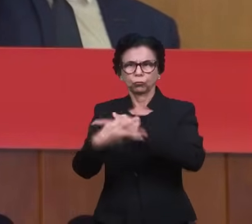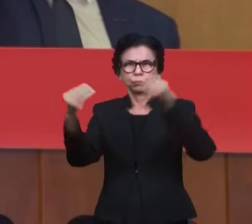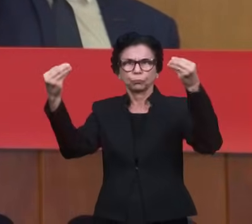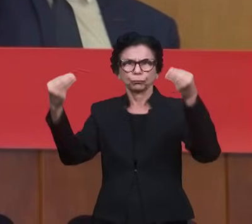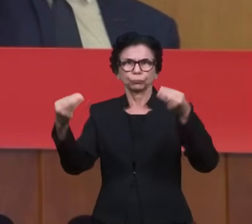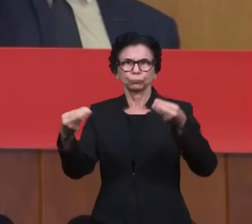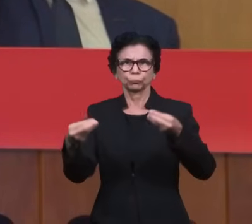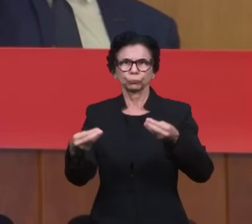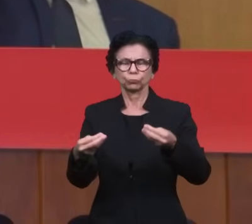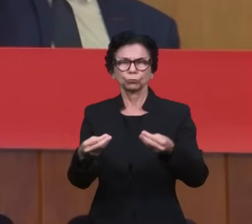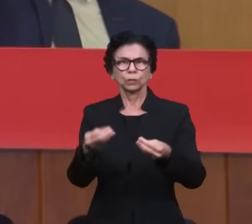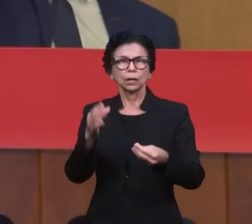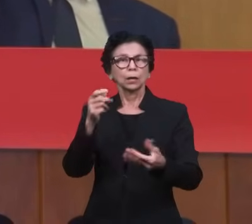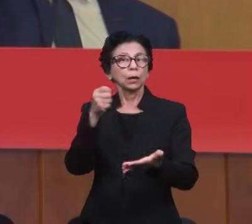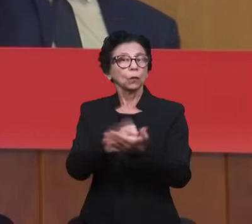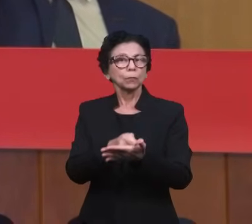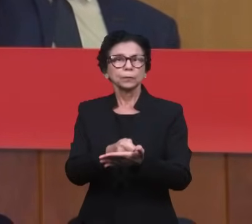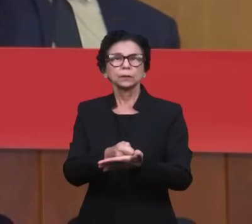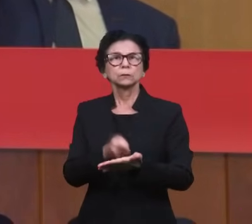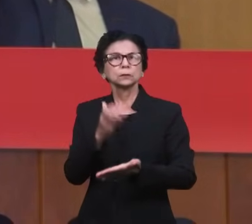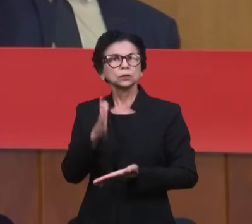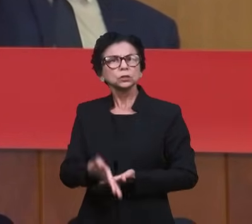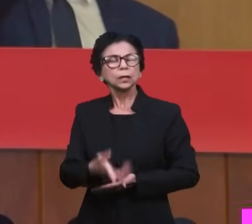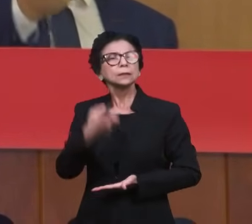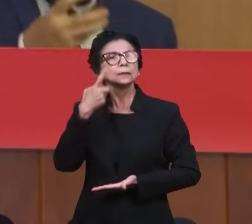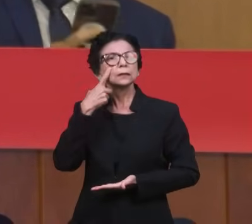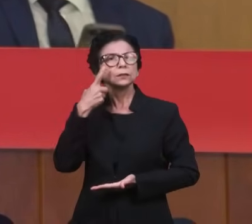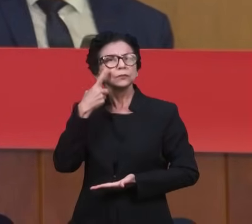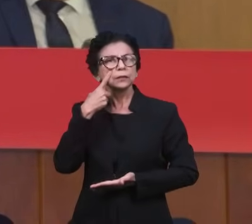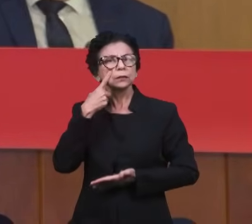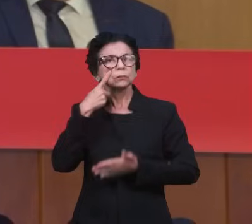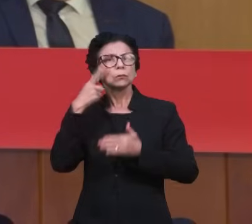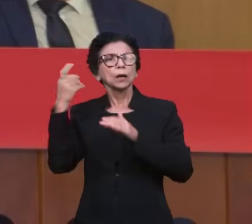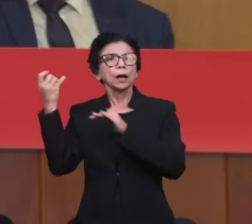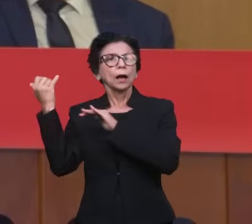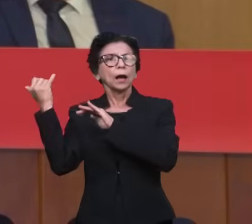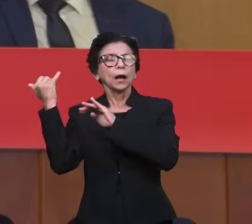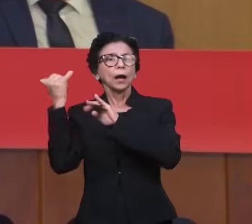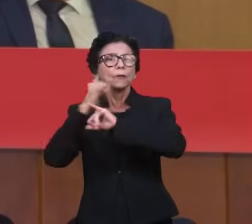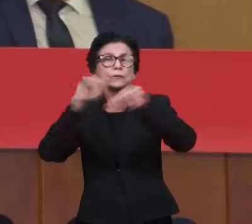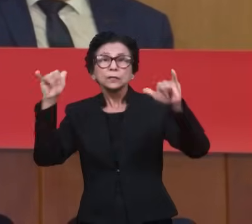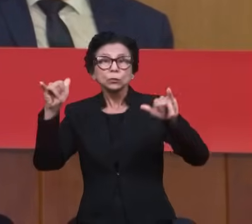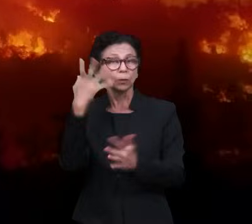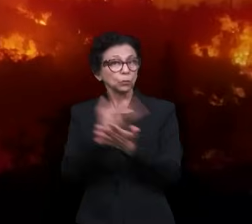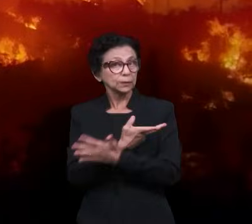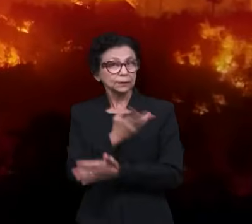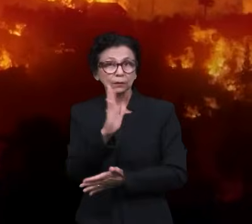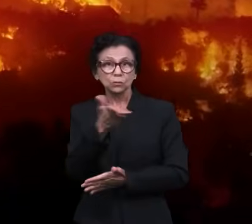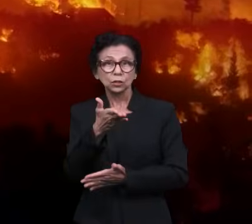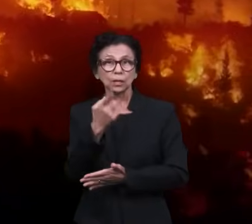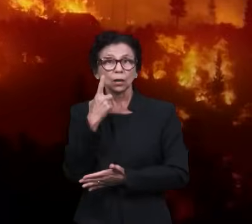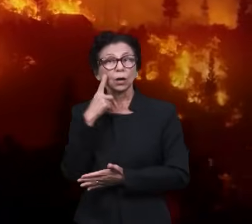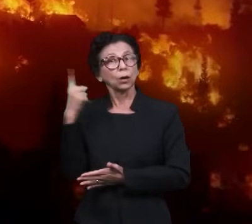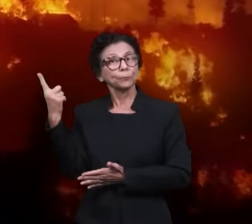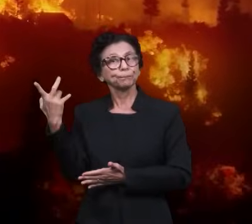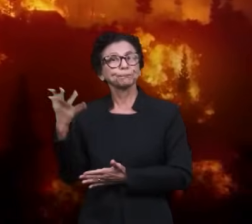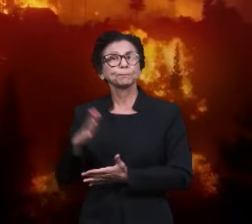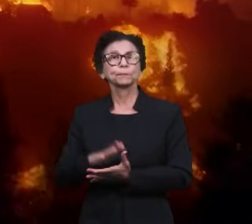efeitos desta trombeta tocando. Tocou. Vamos ver.